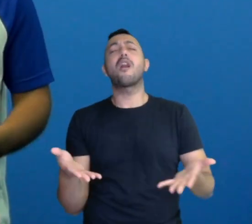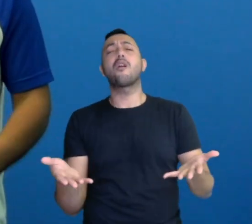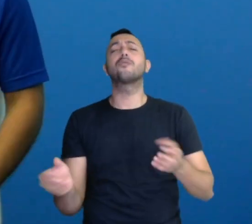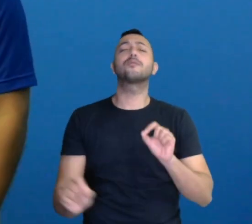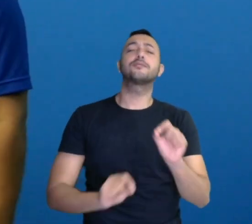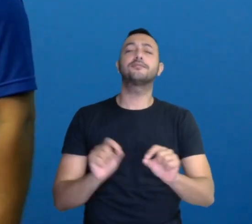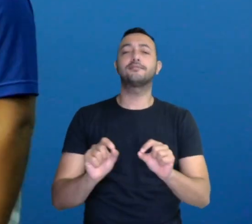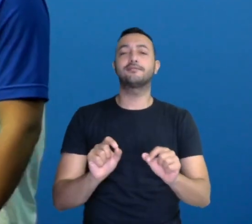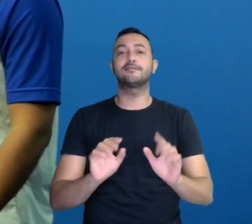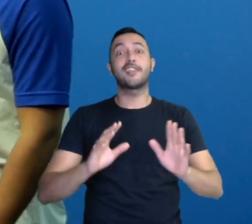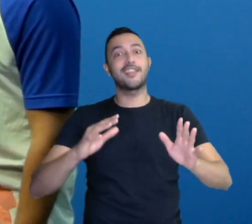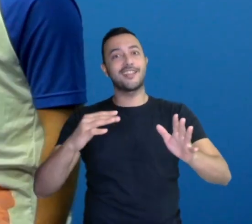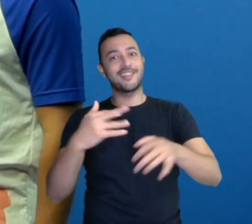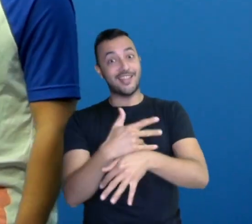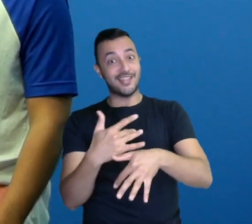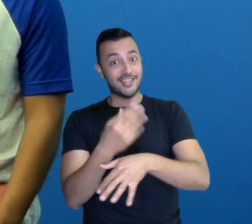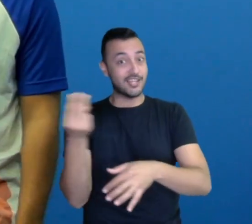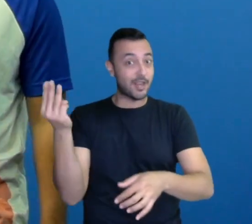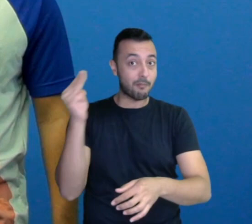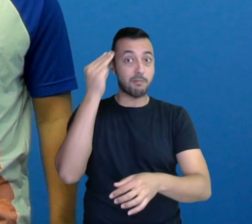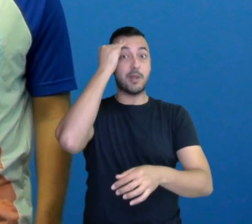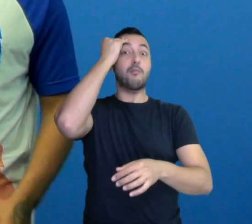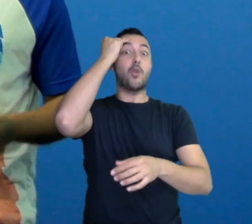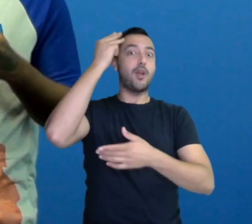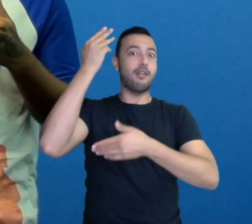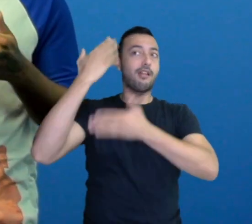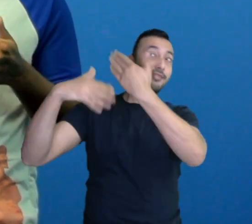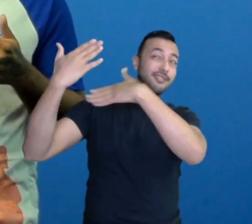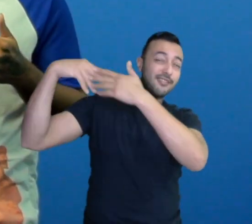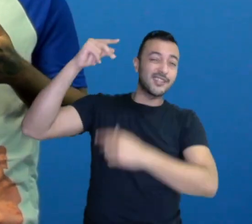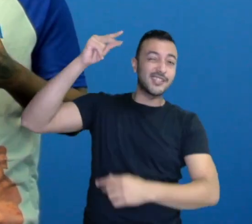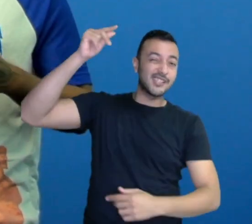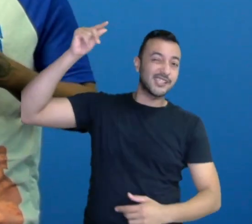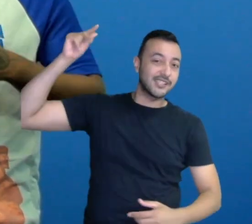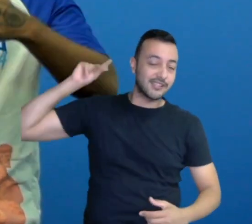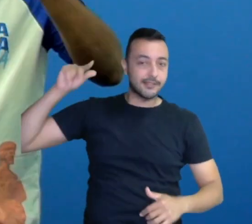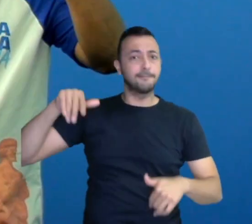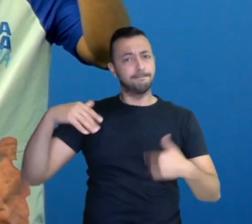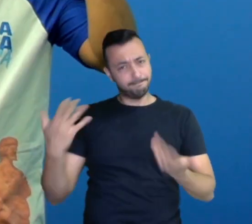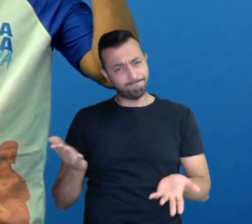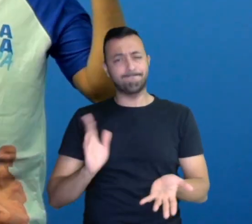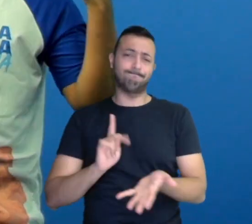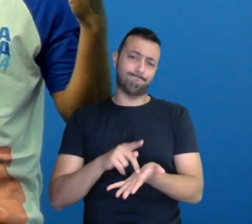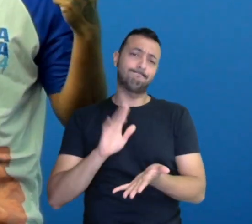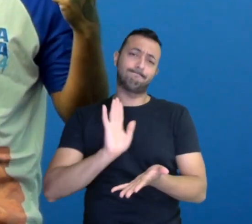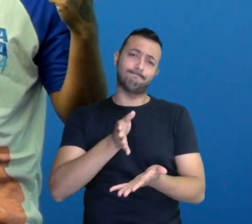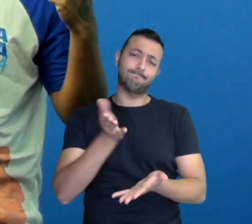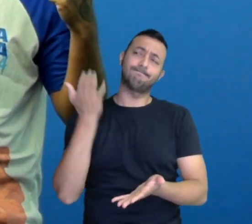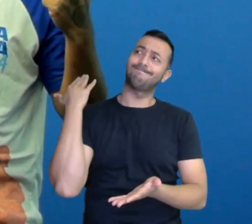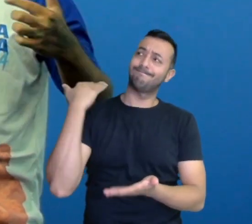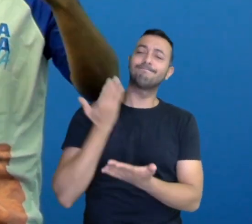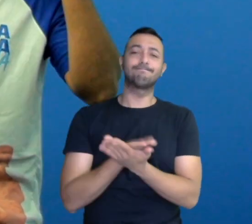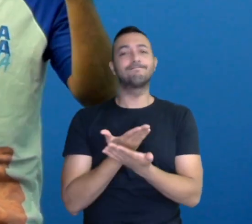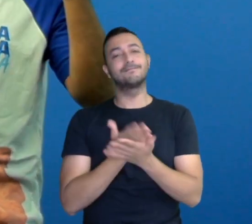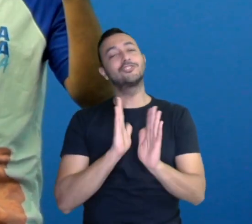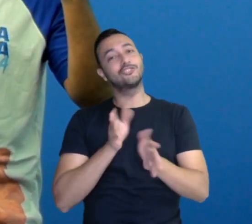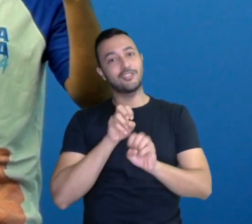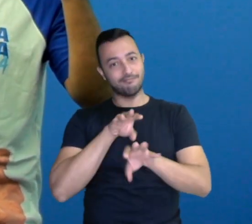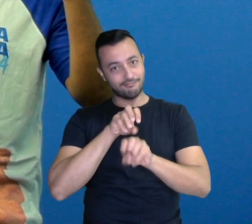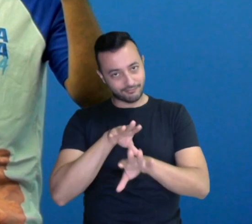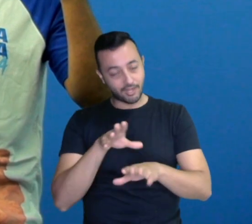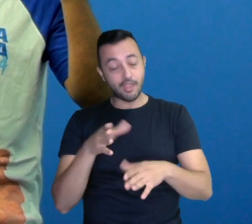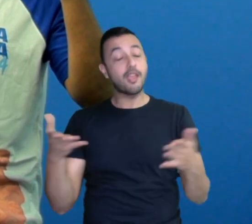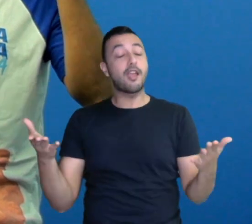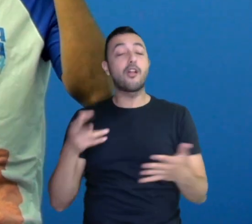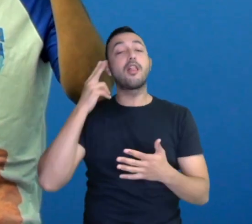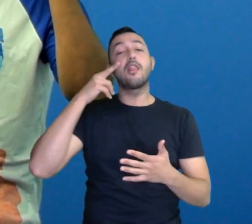ver hoje? Cidades e memórias na antiguidade. Na verdade, a gente já está vendo isso desde a aula passada. E vamos lembrar um pouco